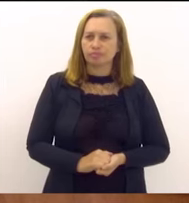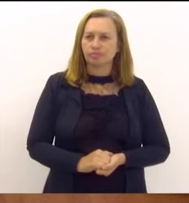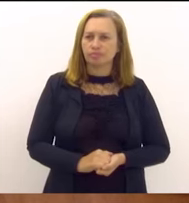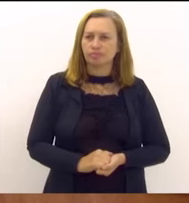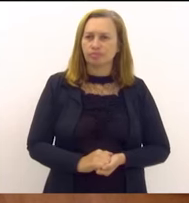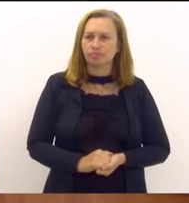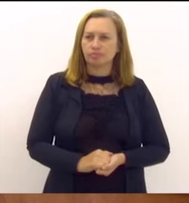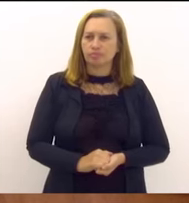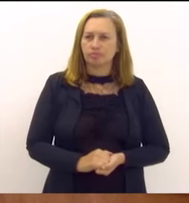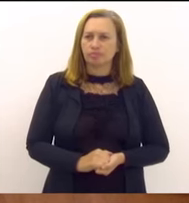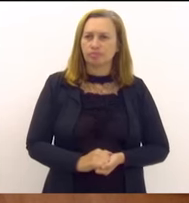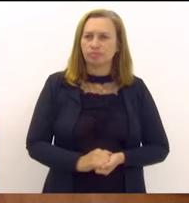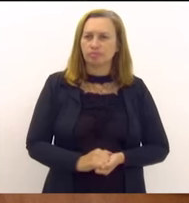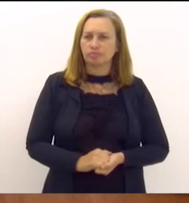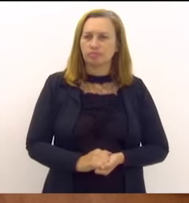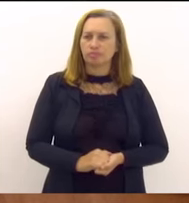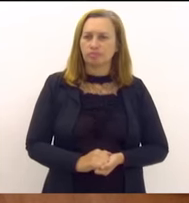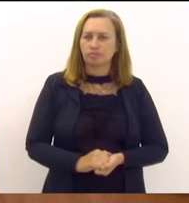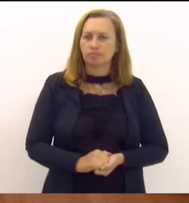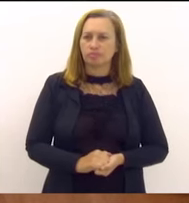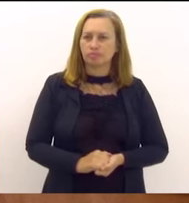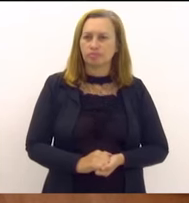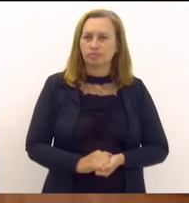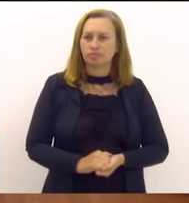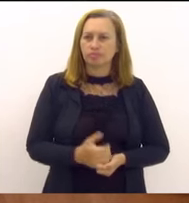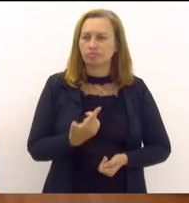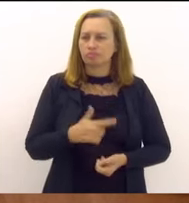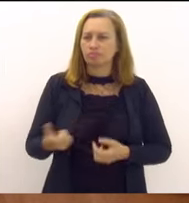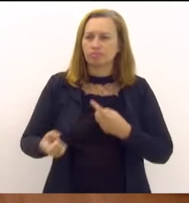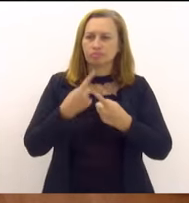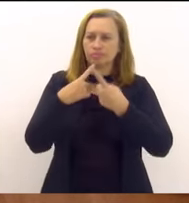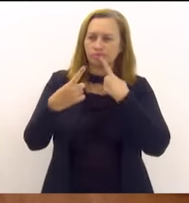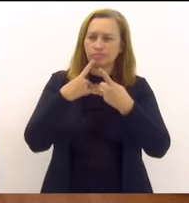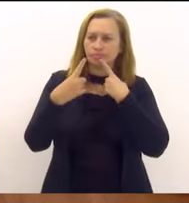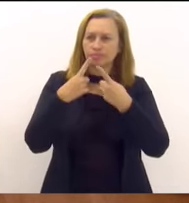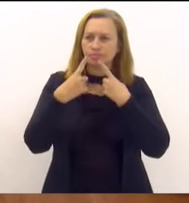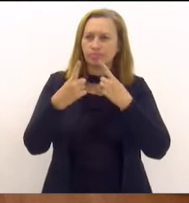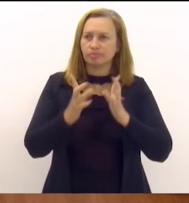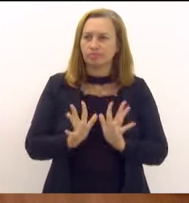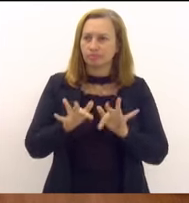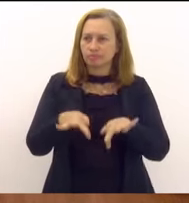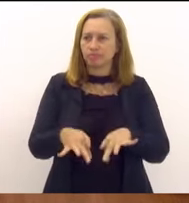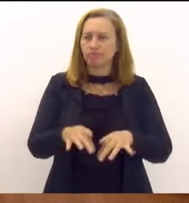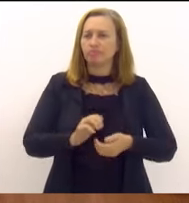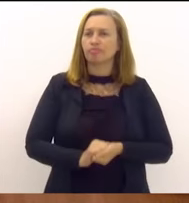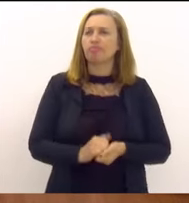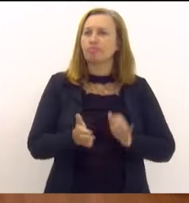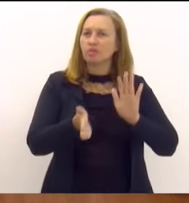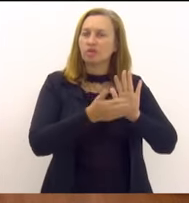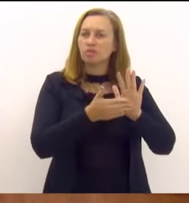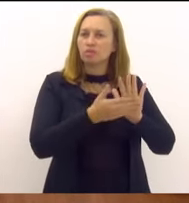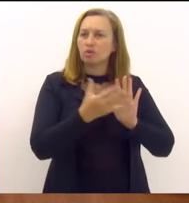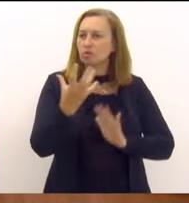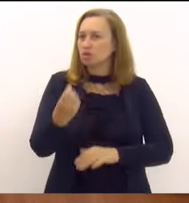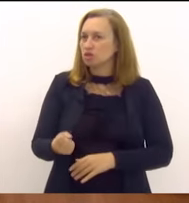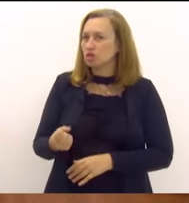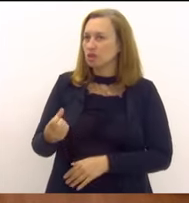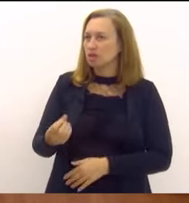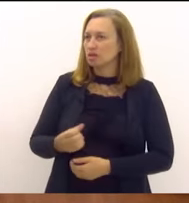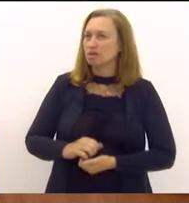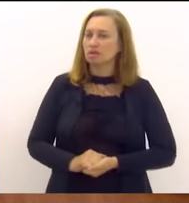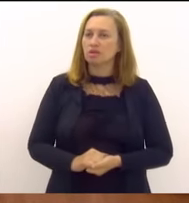Bela colocação, deputada Dani Balbi. Não havendo mais quem queira discutir, encerrada a discussão, a presente proposta